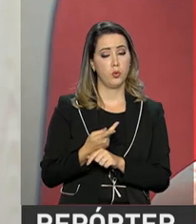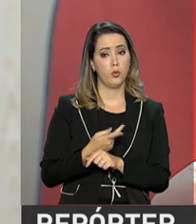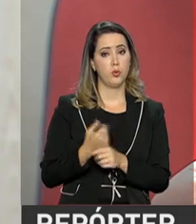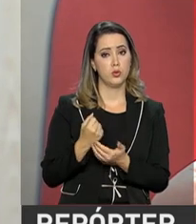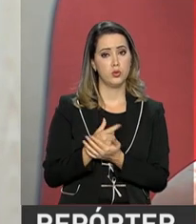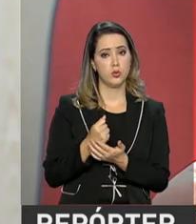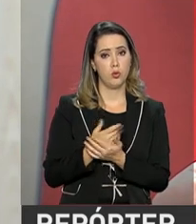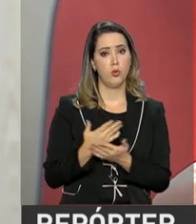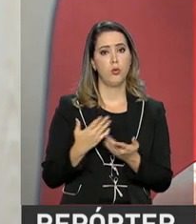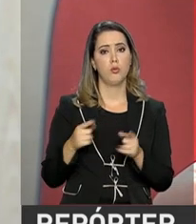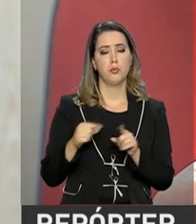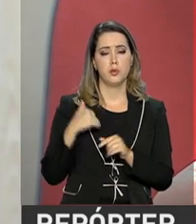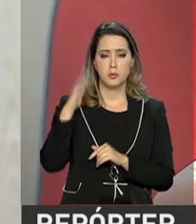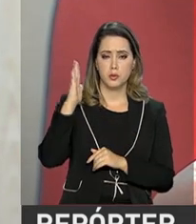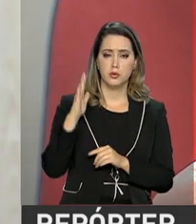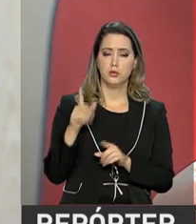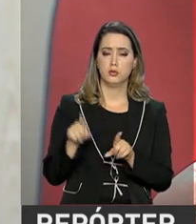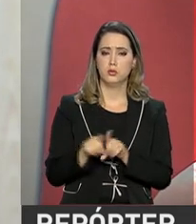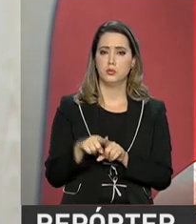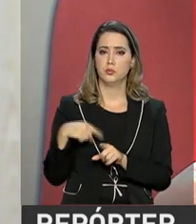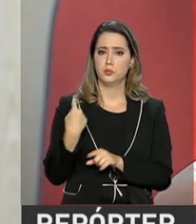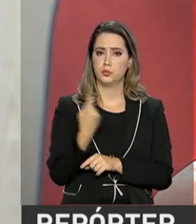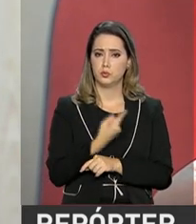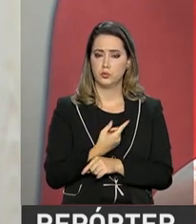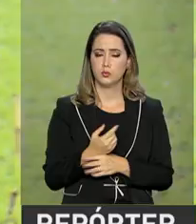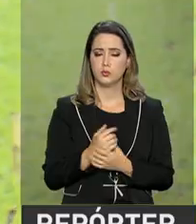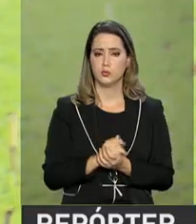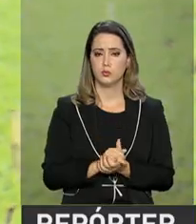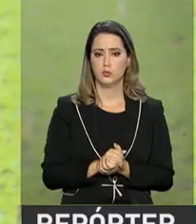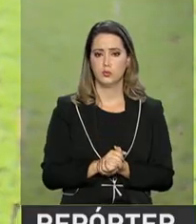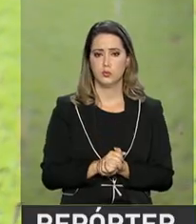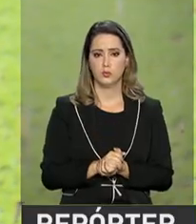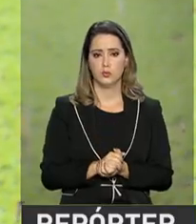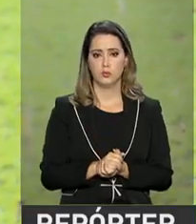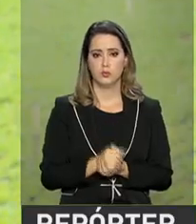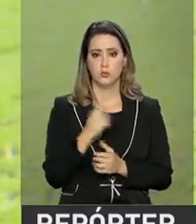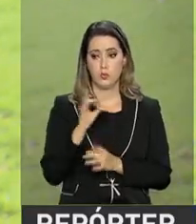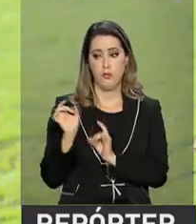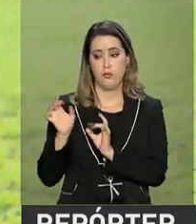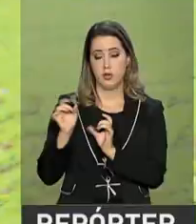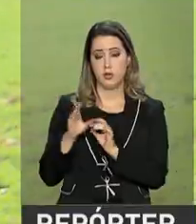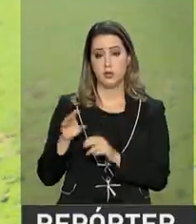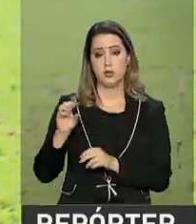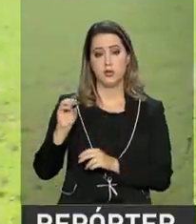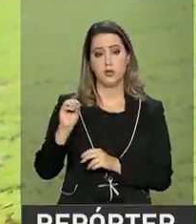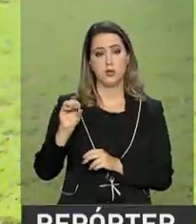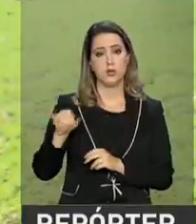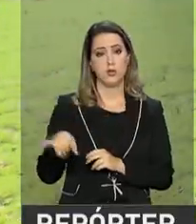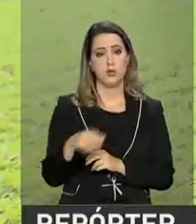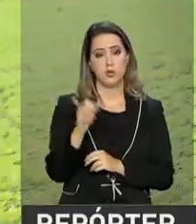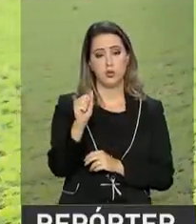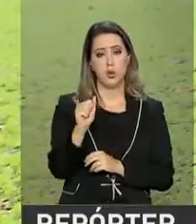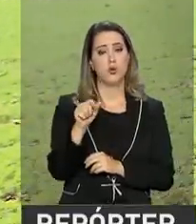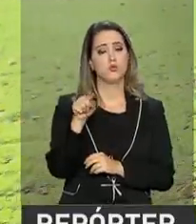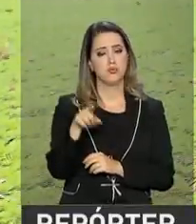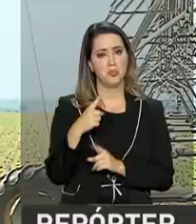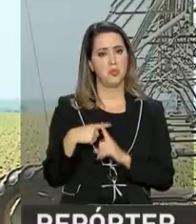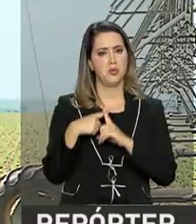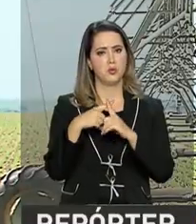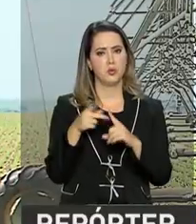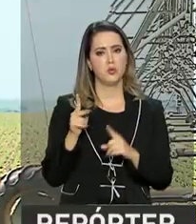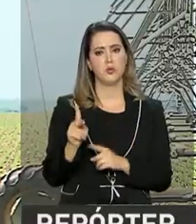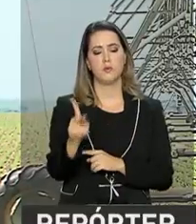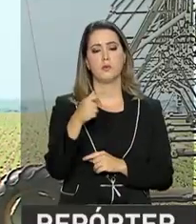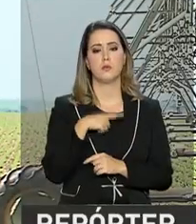consequência um aumento também maior das nossas importações esse exportador de soja tem acumulado resultados positivos no campo